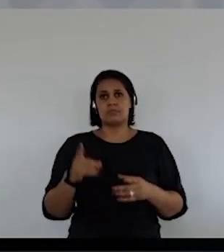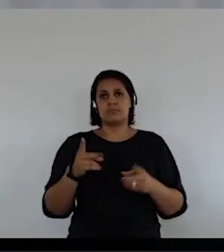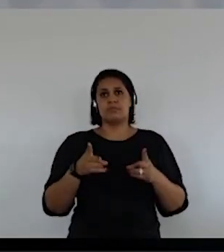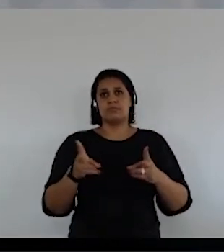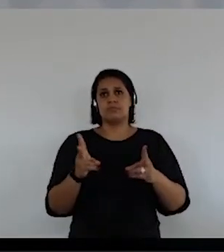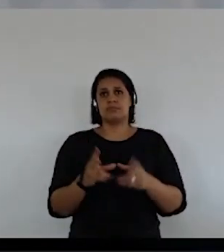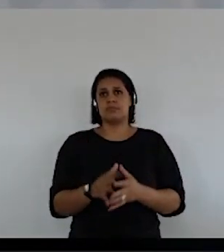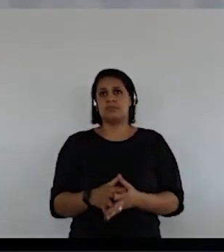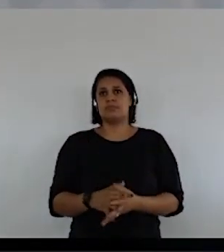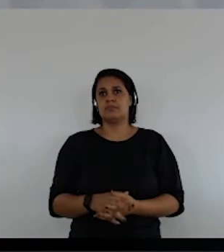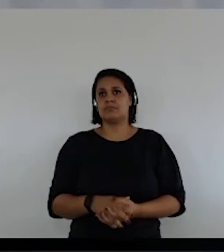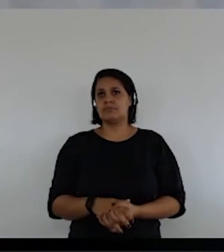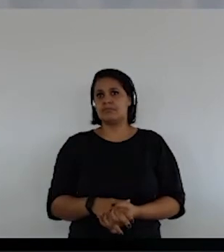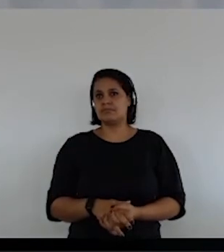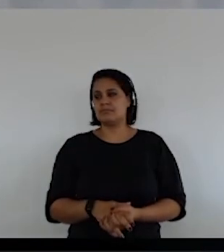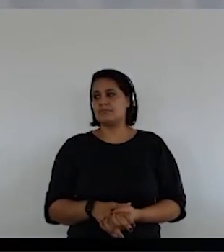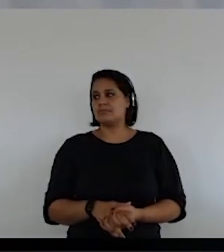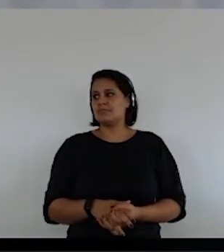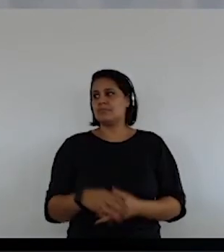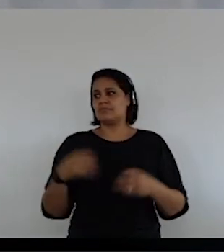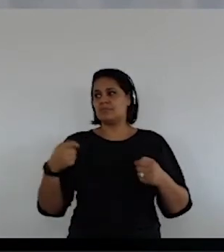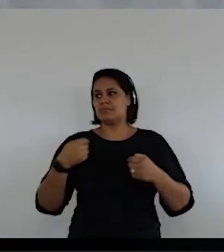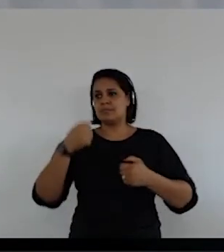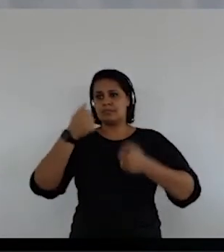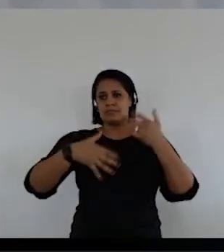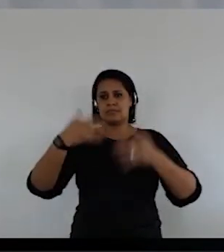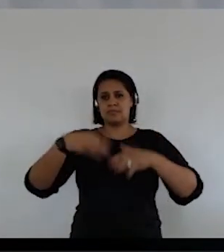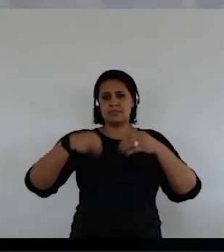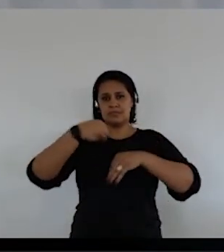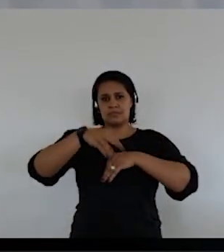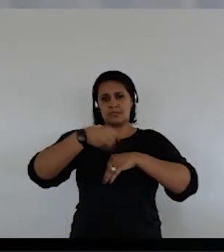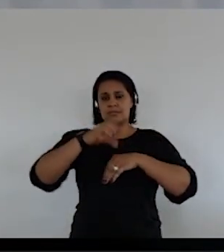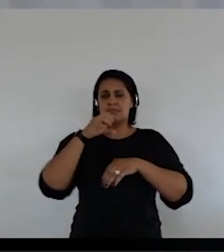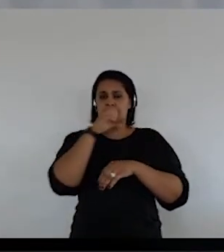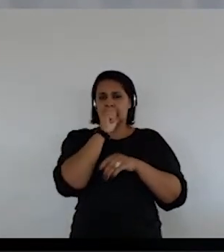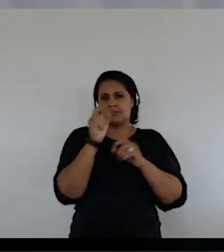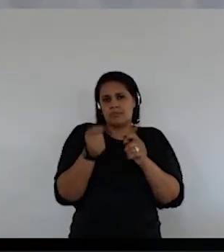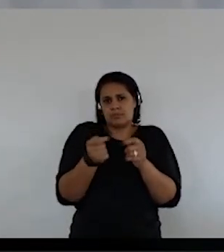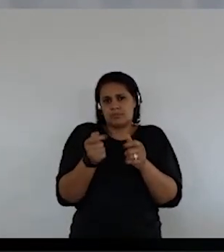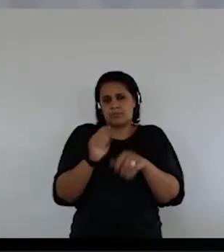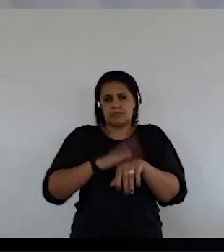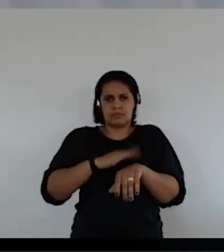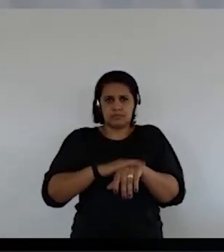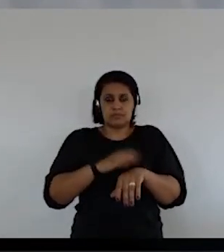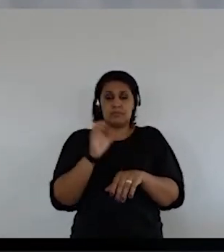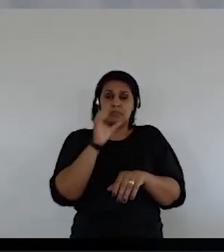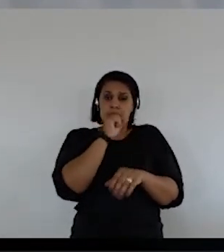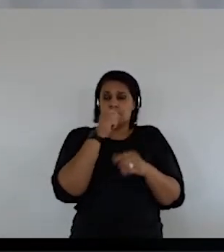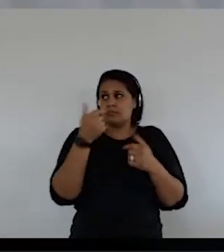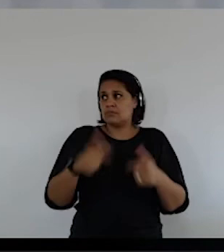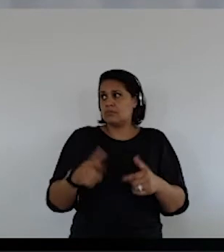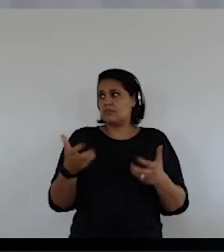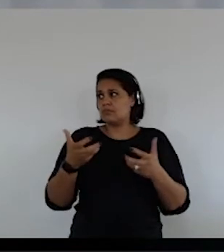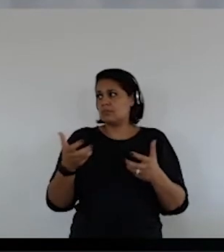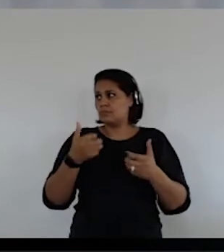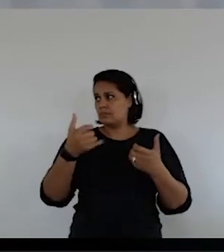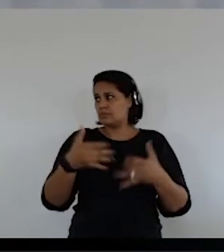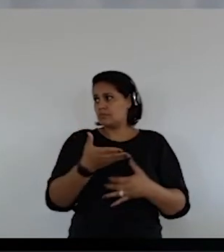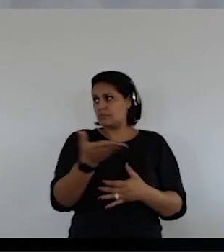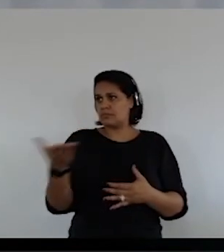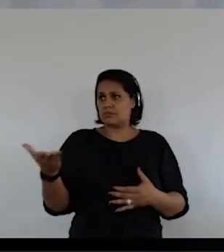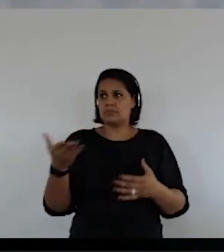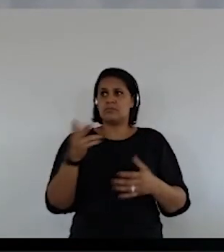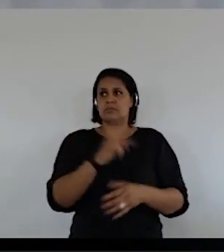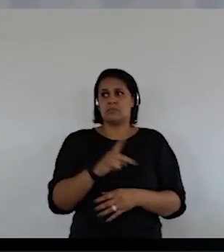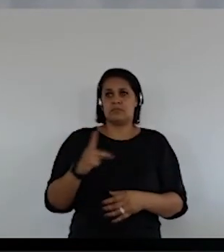evento, falem um pouquinho. Nós temos poucos minutos, mas eu gostaria de, mais uma vez, ouvir as considerações finais do professor Lourenço,